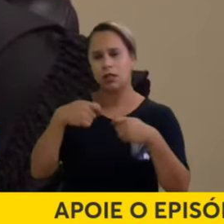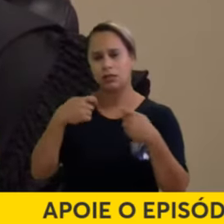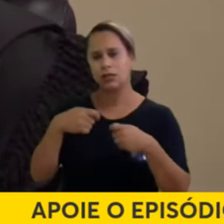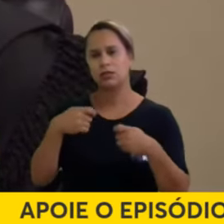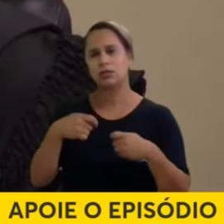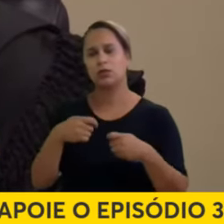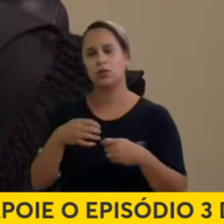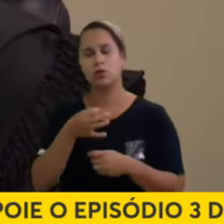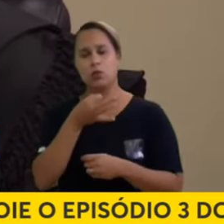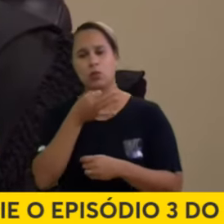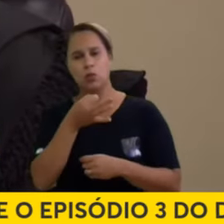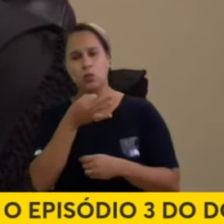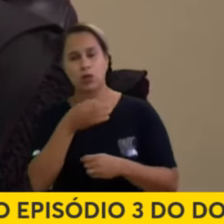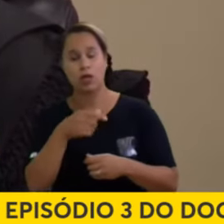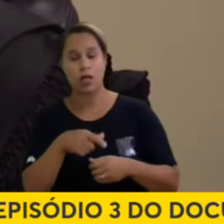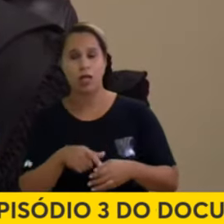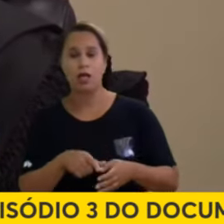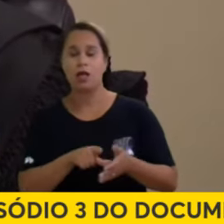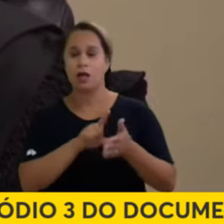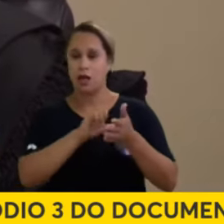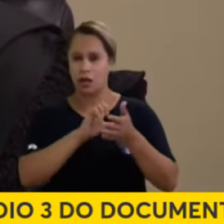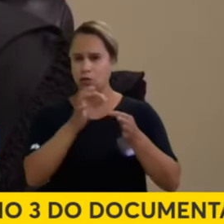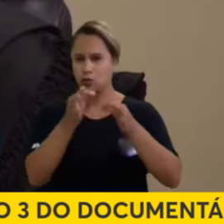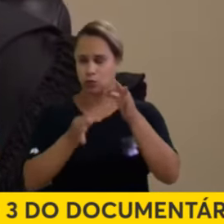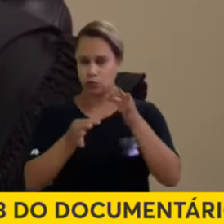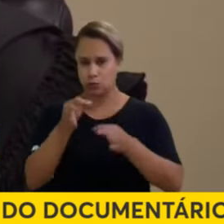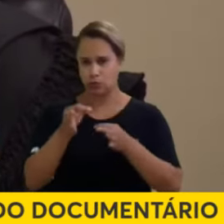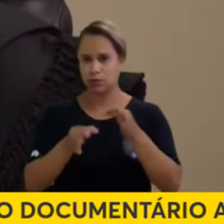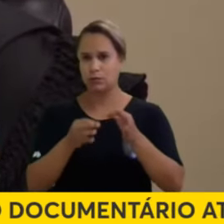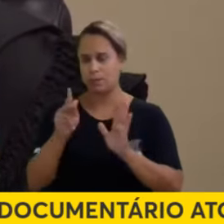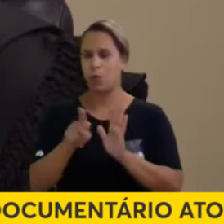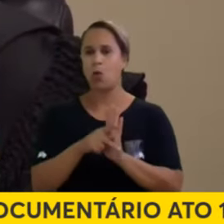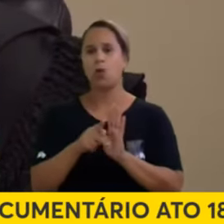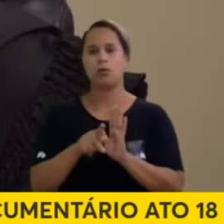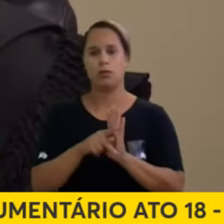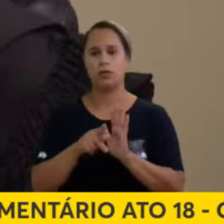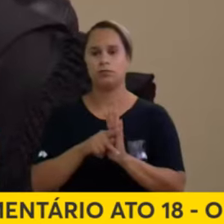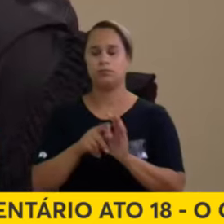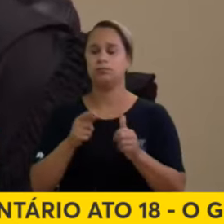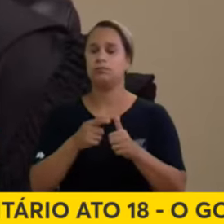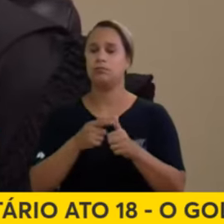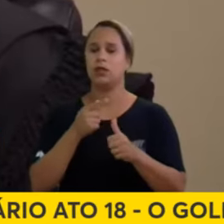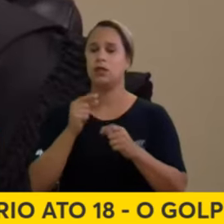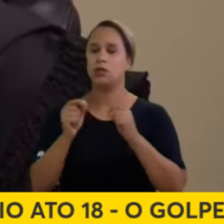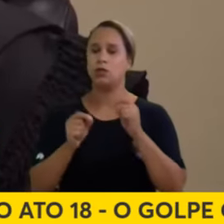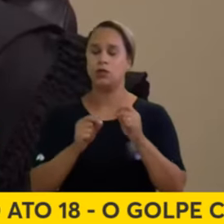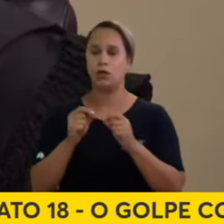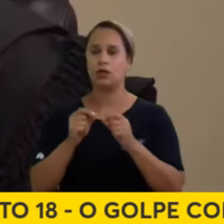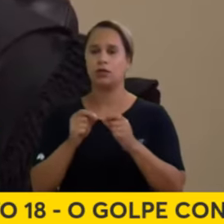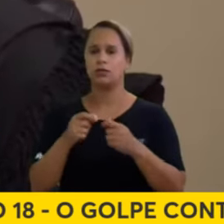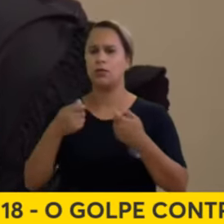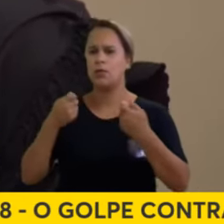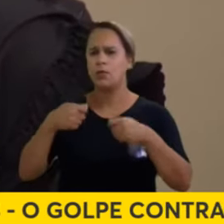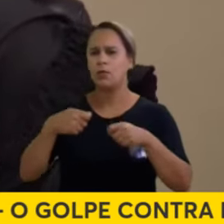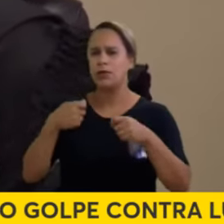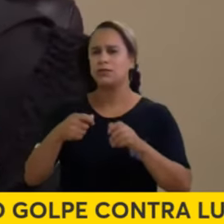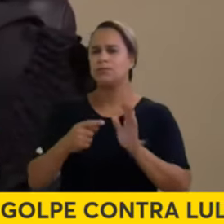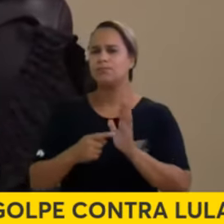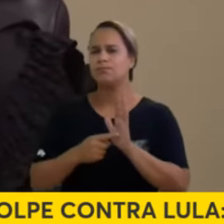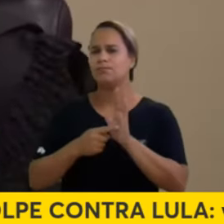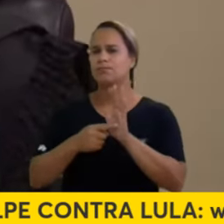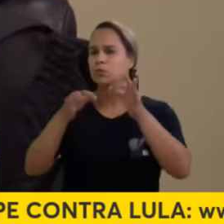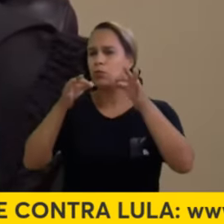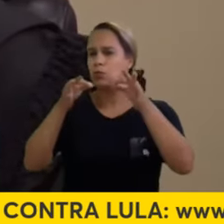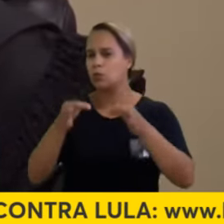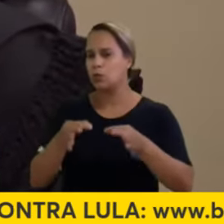considerações antes de se adentrar em seu julgamento propriamente dito em primeiro lugar é preciso enfatizar que o juiz deve ficar a